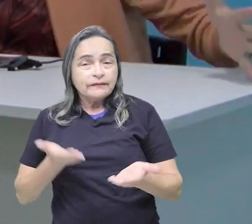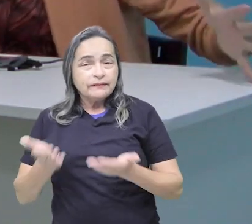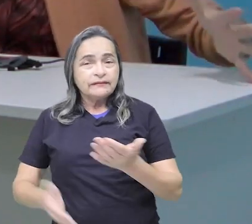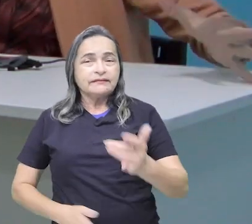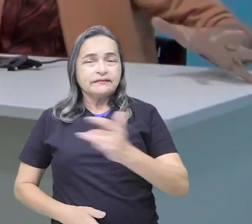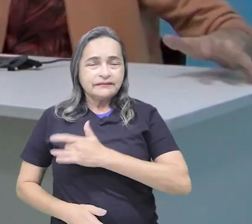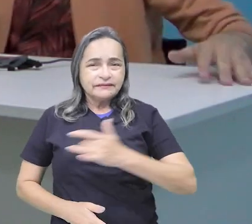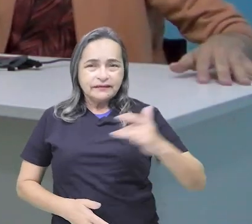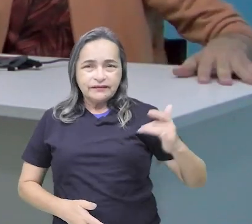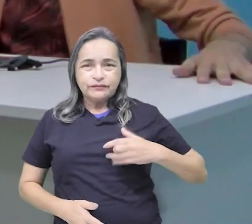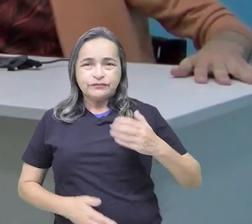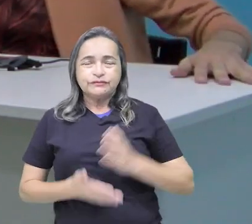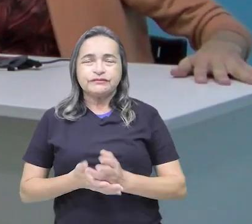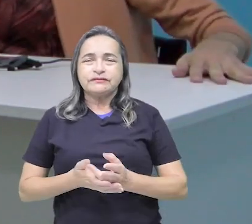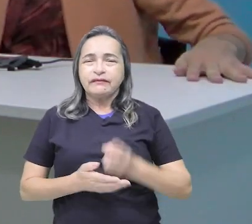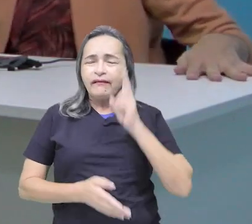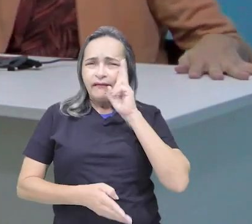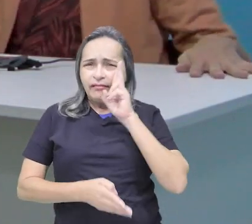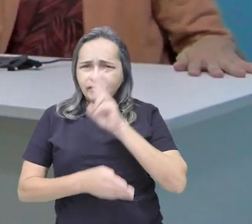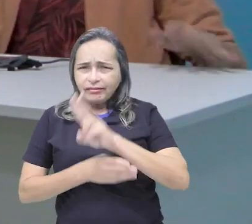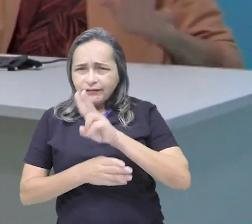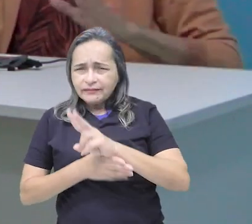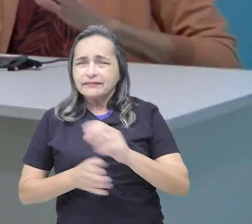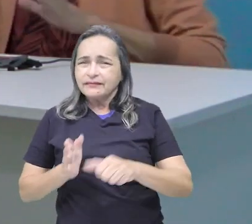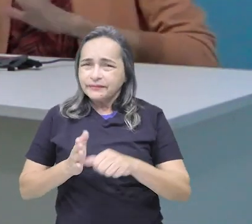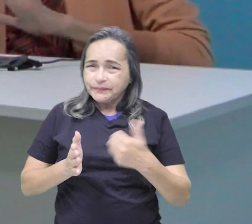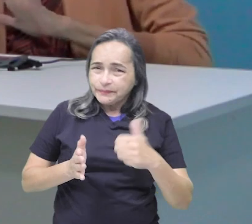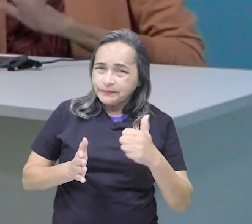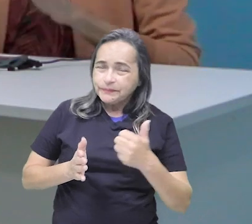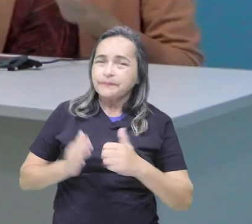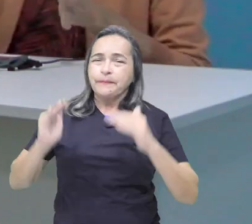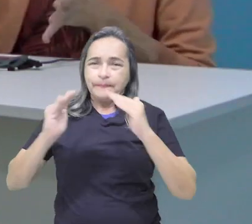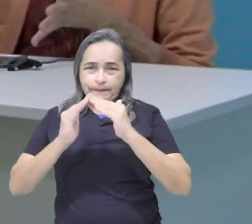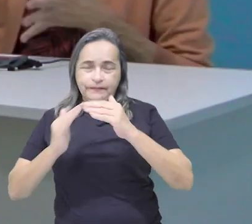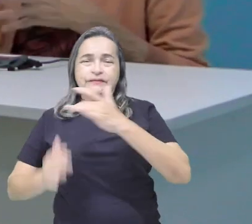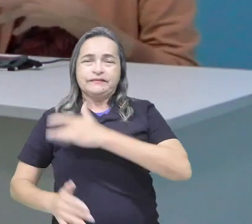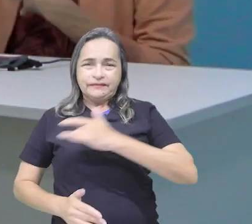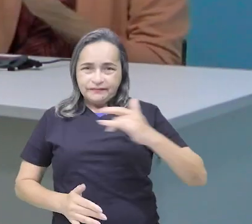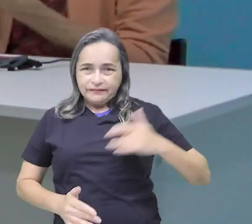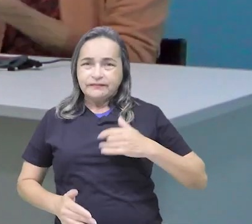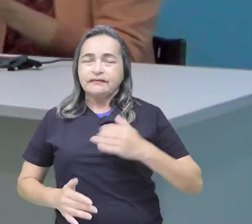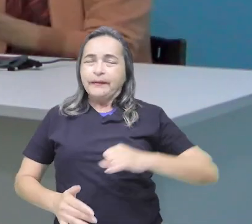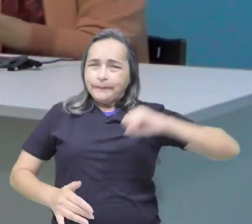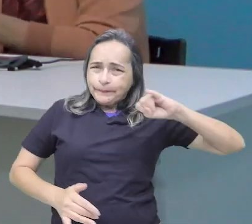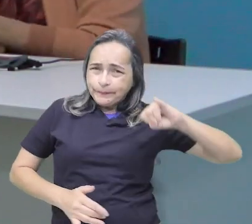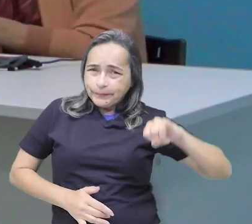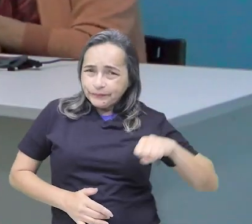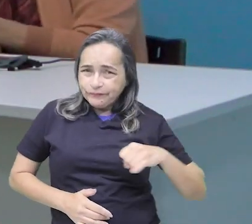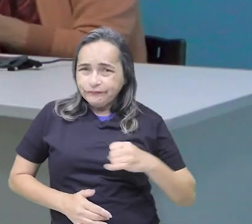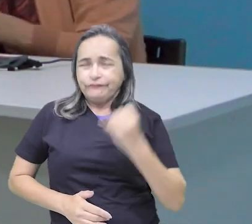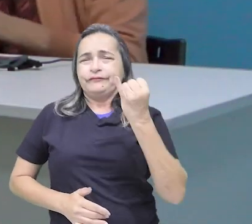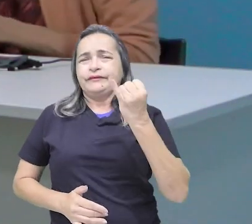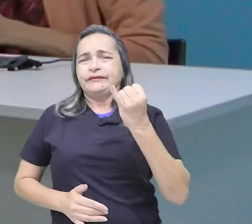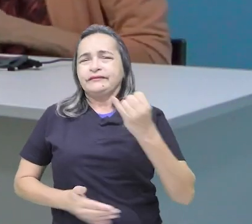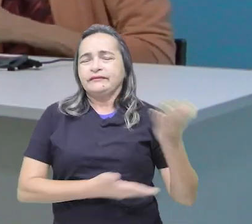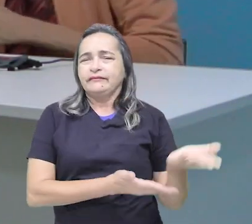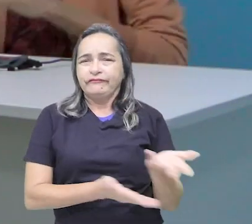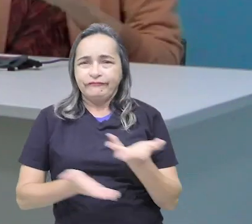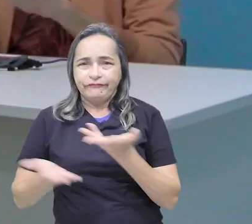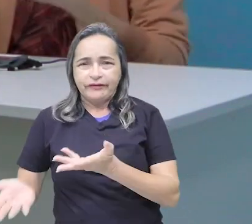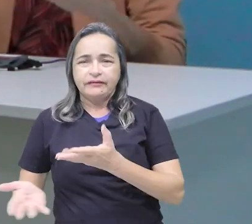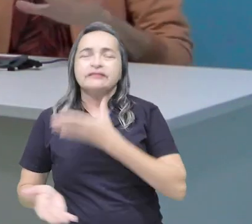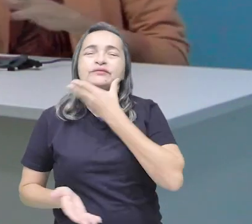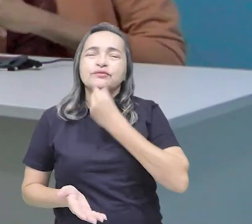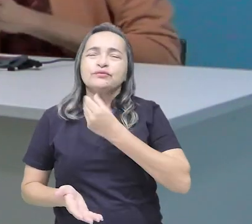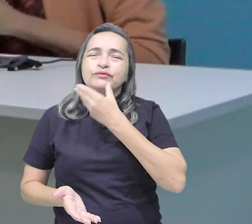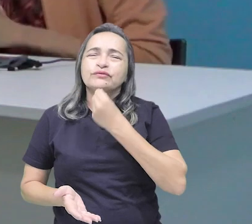atenção primária, os postos de saúde, eles aproveitam essa visita do homem para tratar de outras questões da saúde masculina? Quais